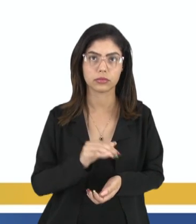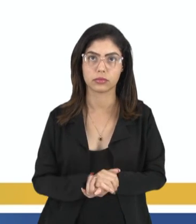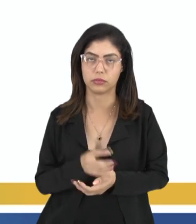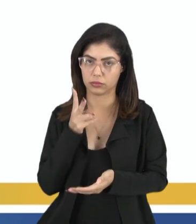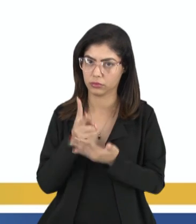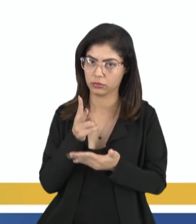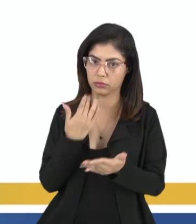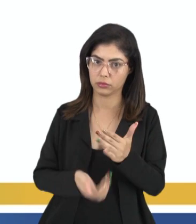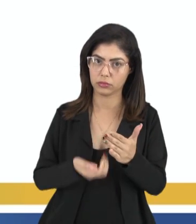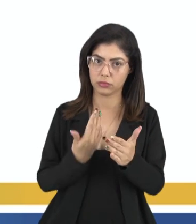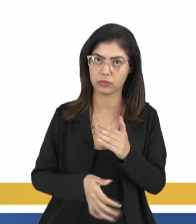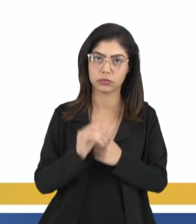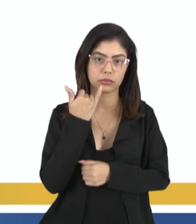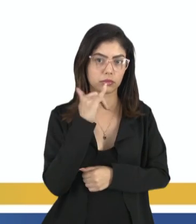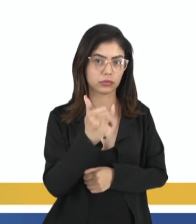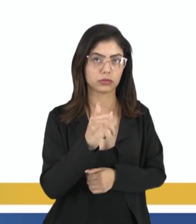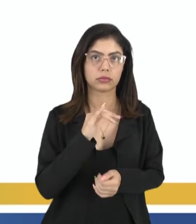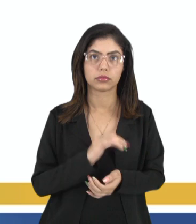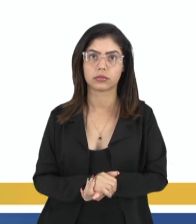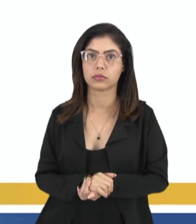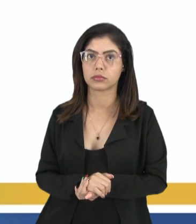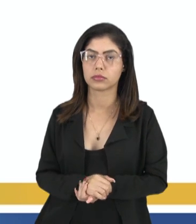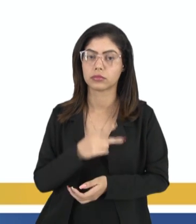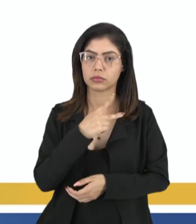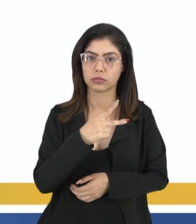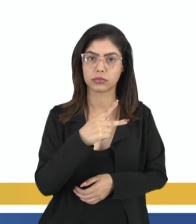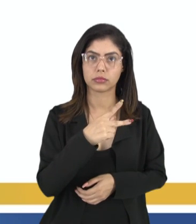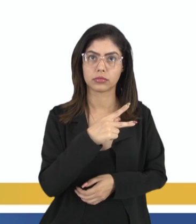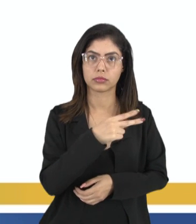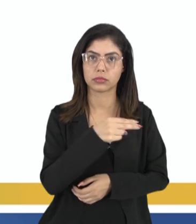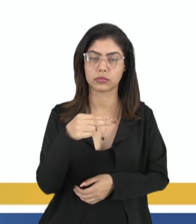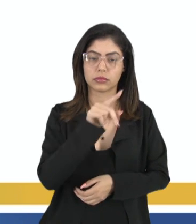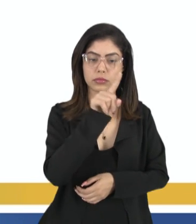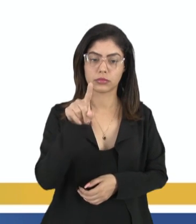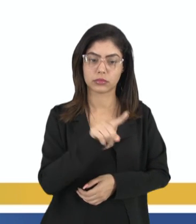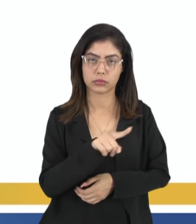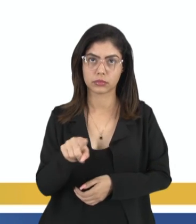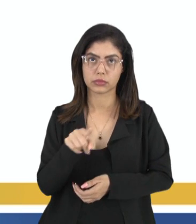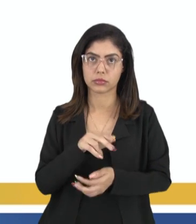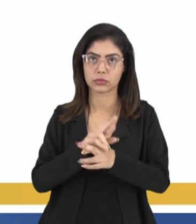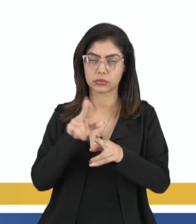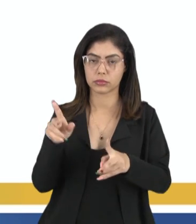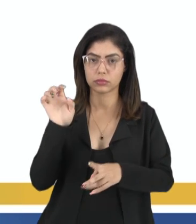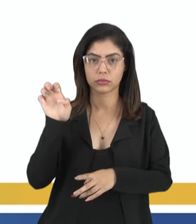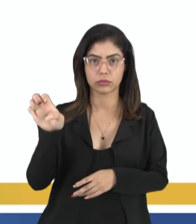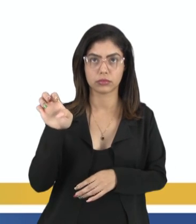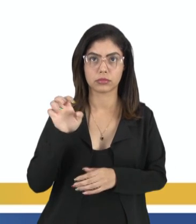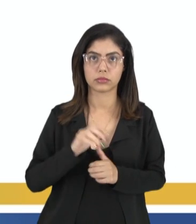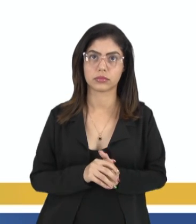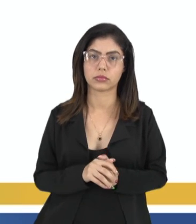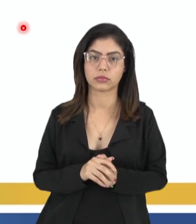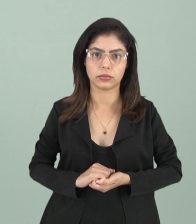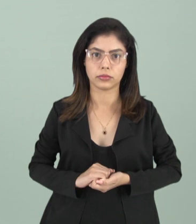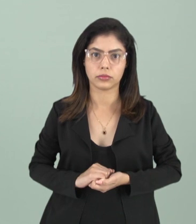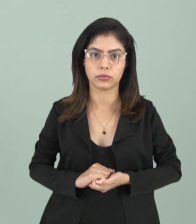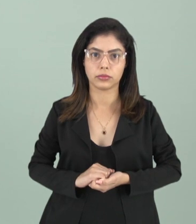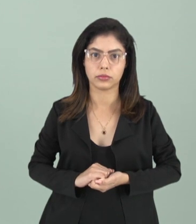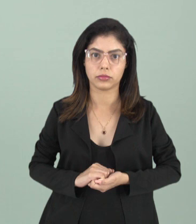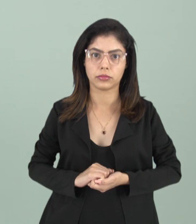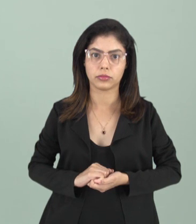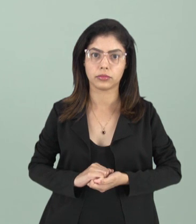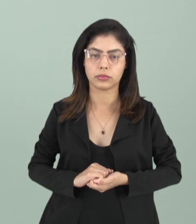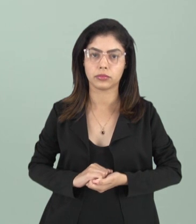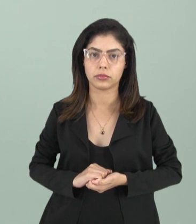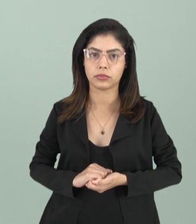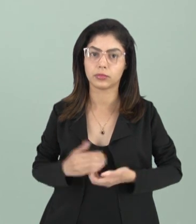vai perder elétrons. Então, prótons é igual ao número atômico, que é diferente da quantidade de elétrons. E